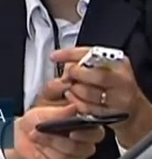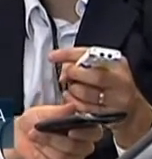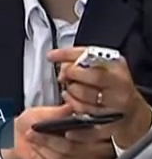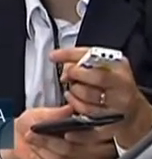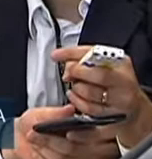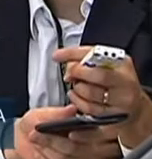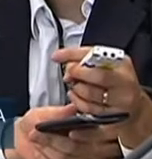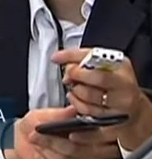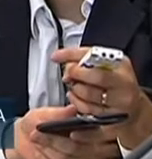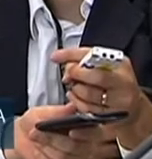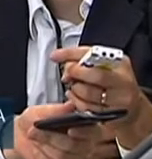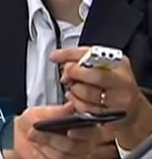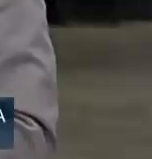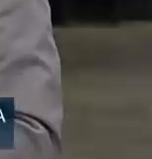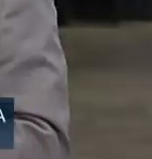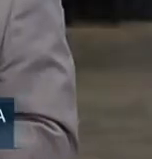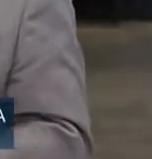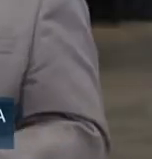a respeito do Porto de Santos?